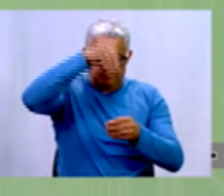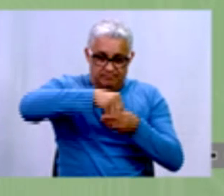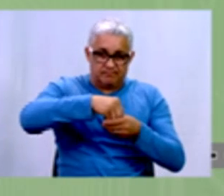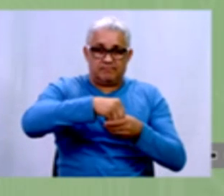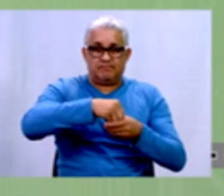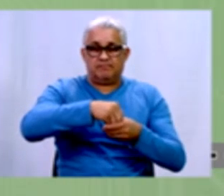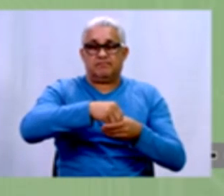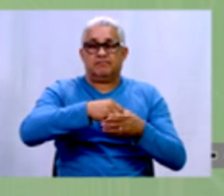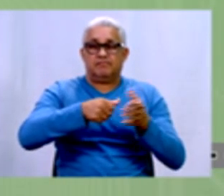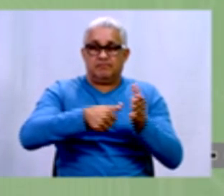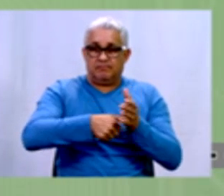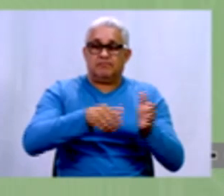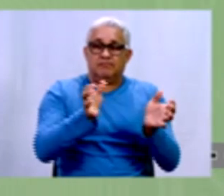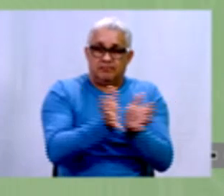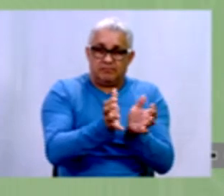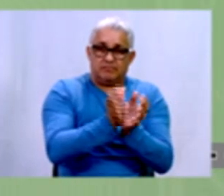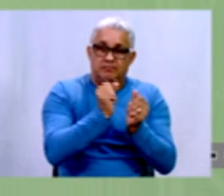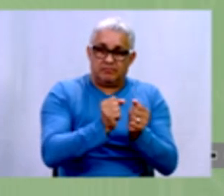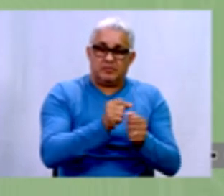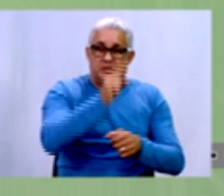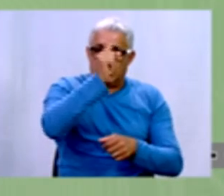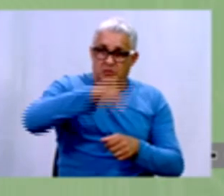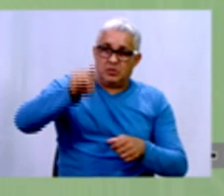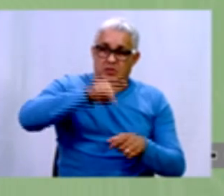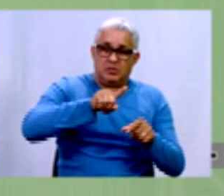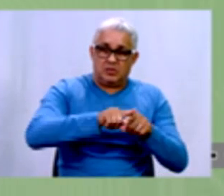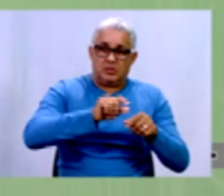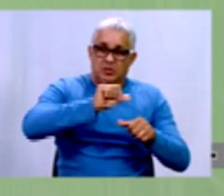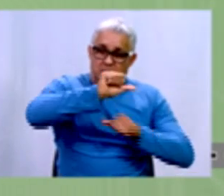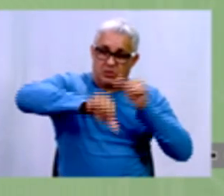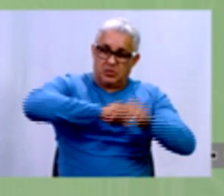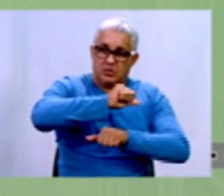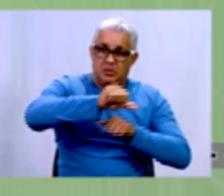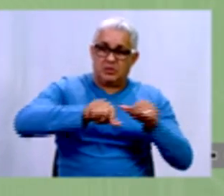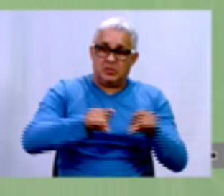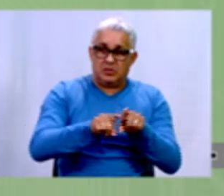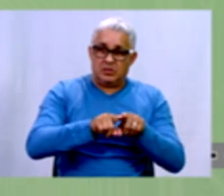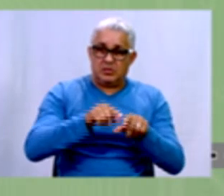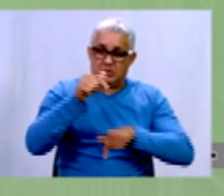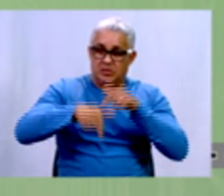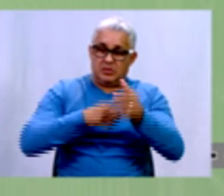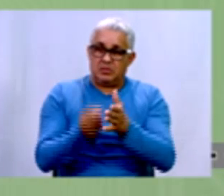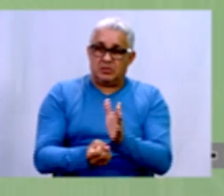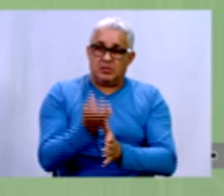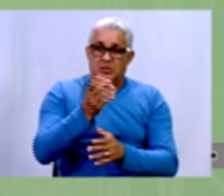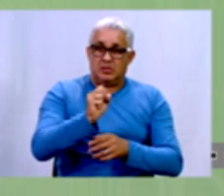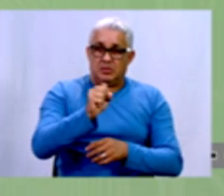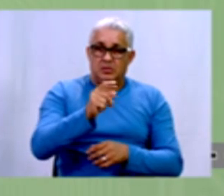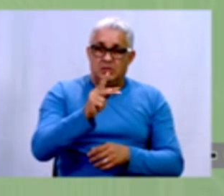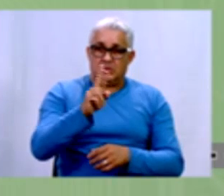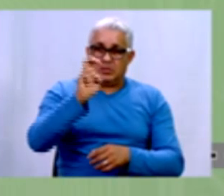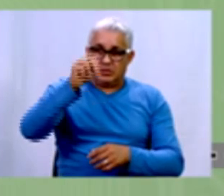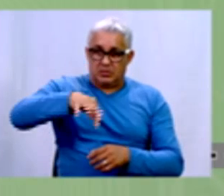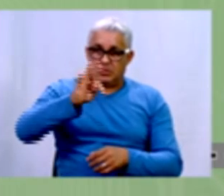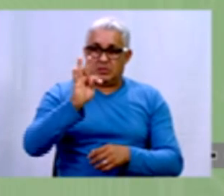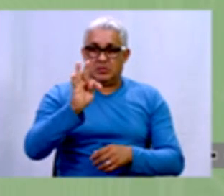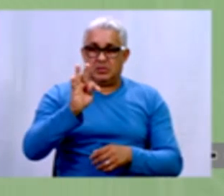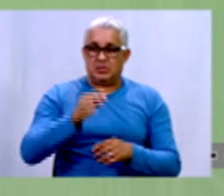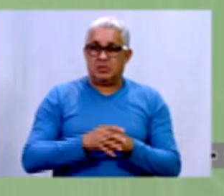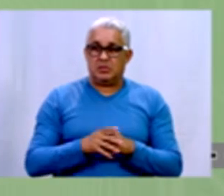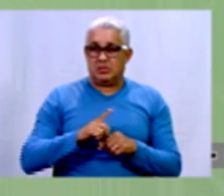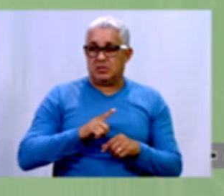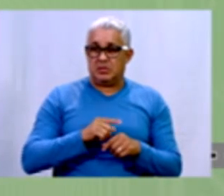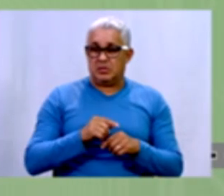pode adicionar, apagar ou mudar as tarefas. O trabalho aparece a partir do sprint. Se